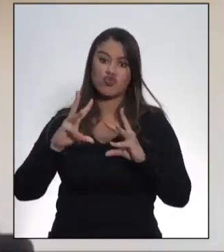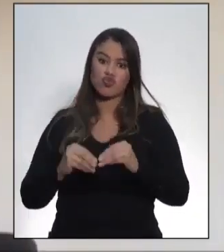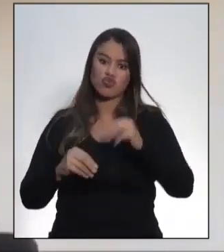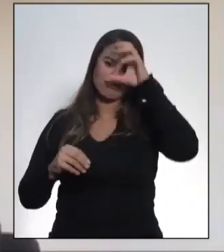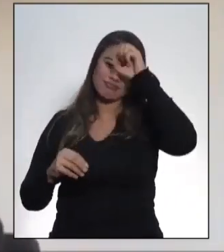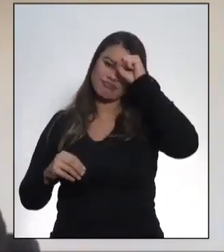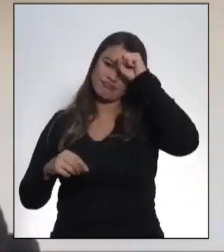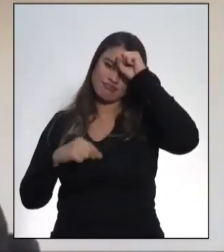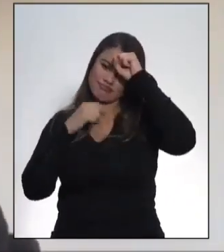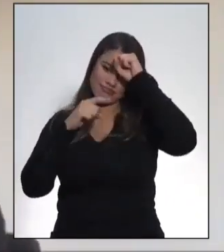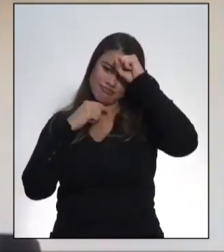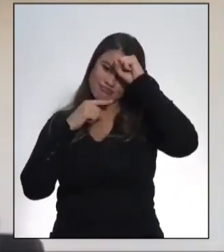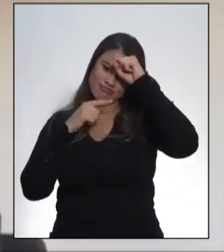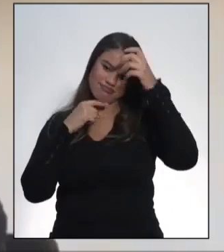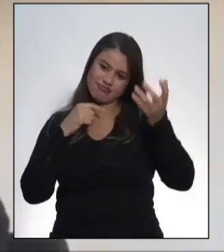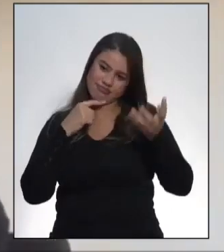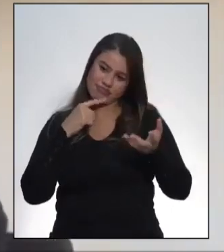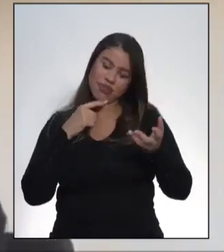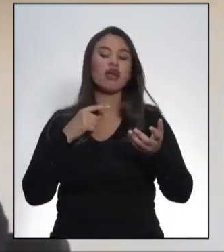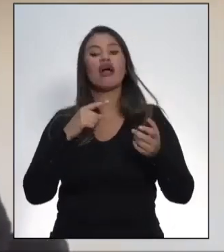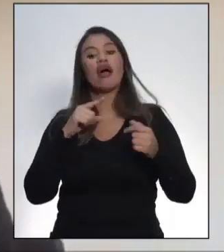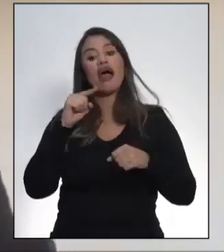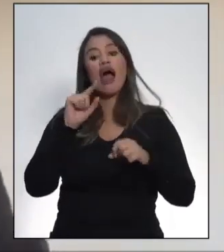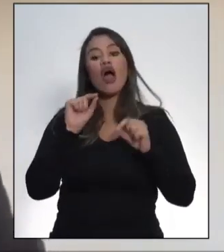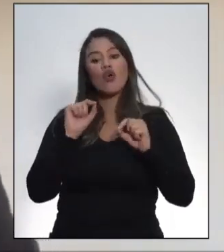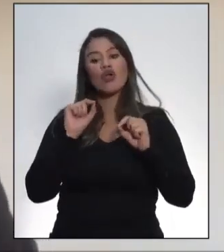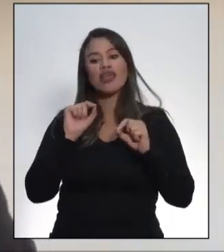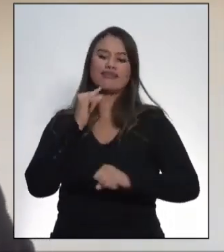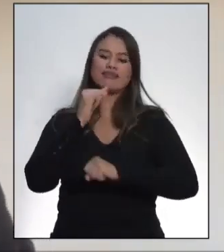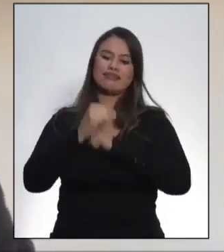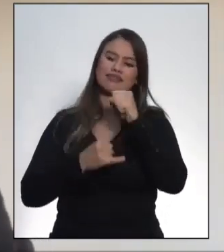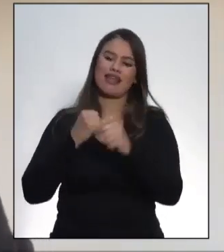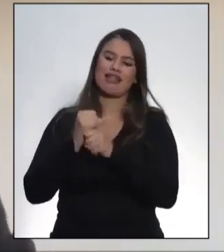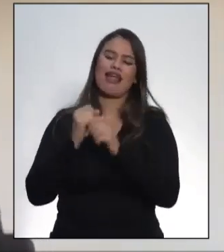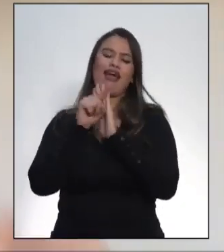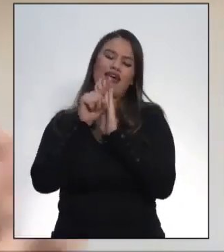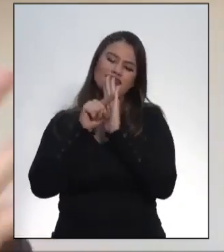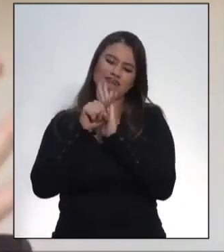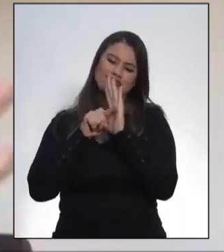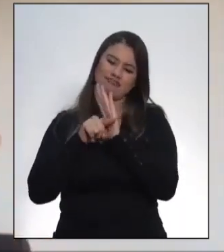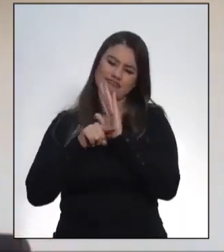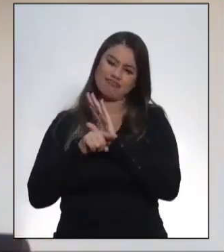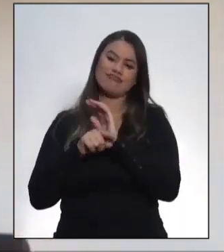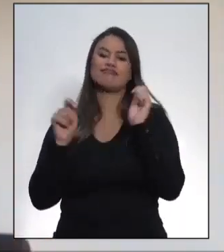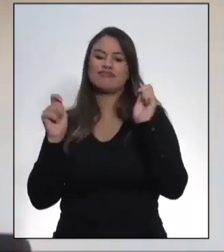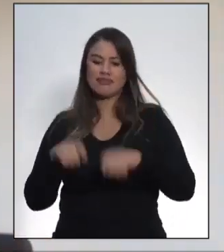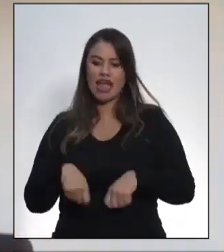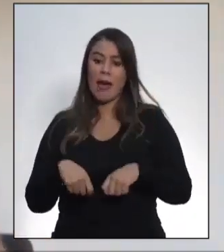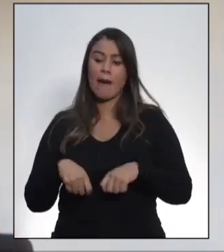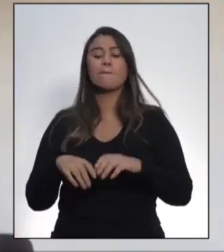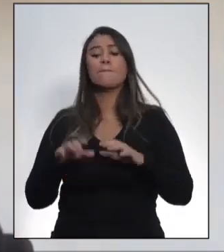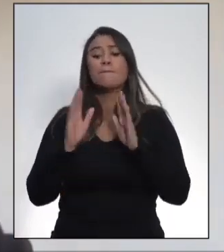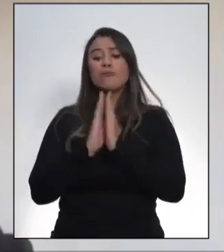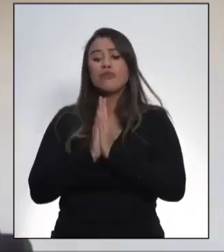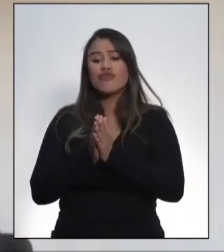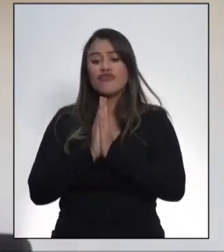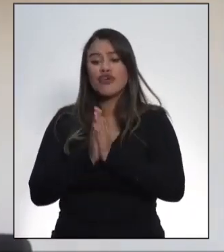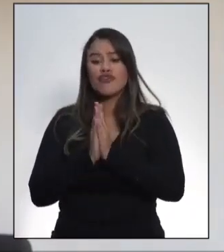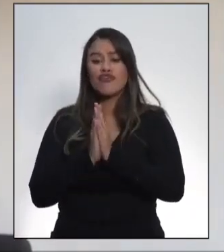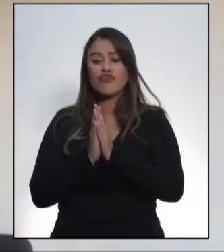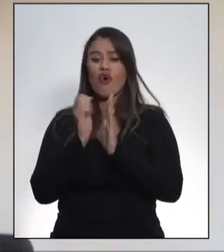todas essas coisas. Então, a internet é um grande local para pesquisar e eu recomendo que você anote, pegue cada um desses